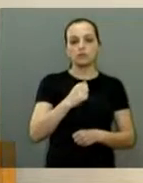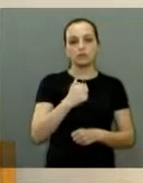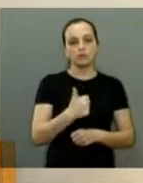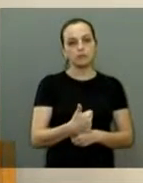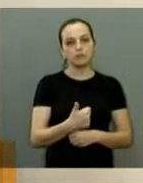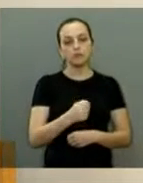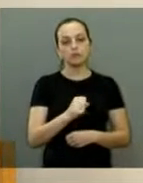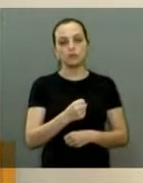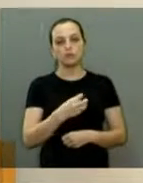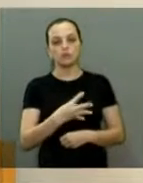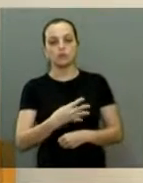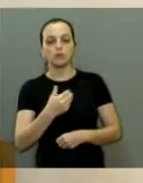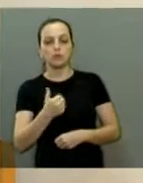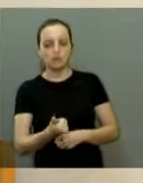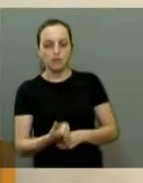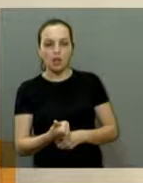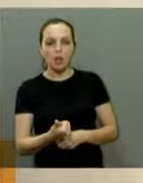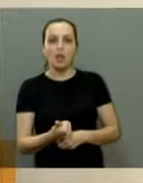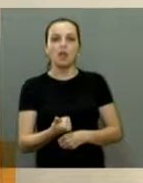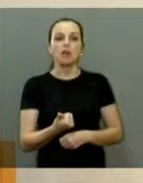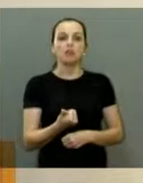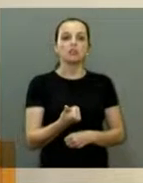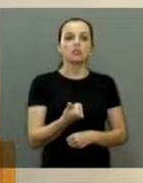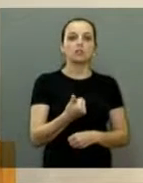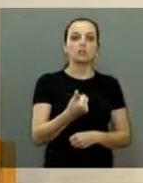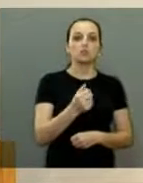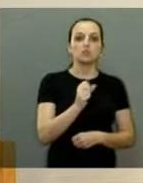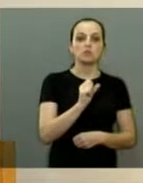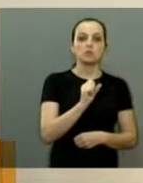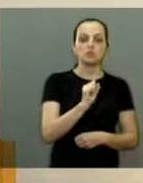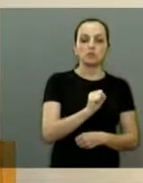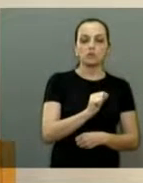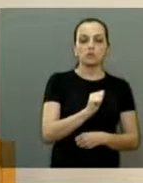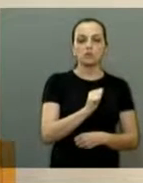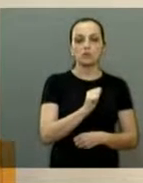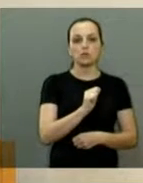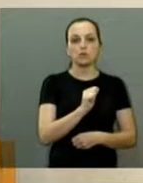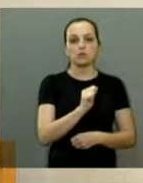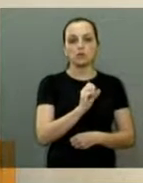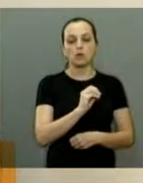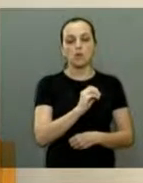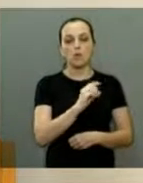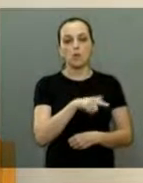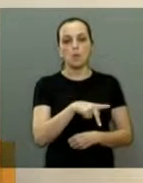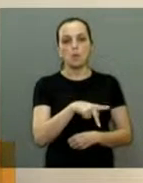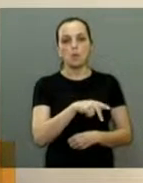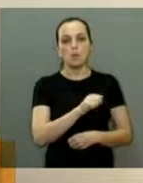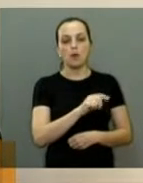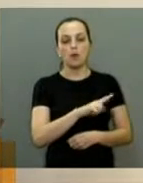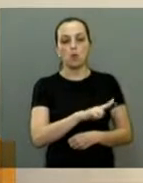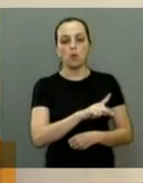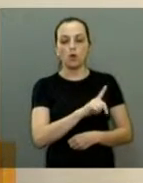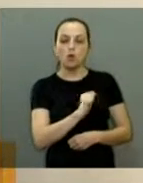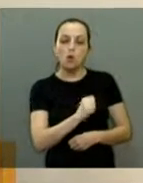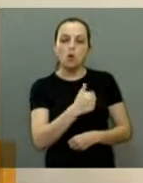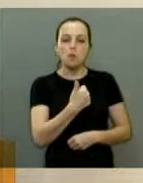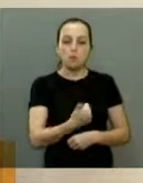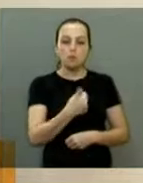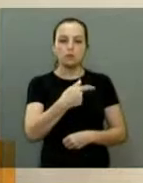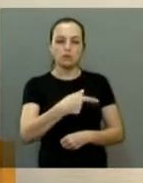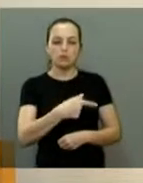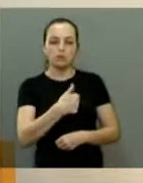4577 consultas no parque são paulo 1714 é então assim vários